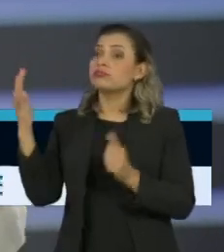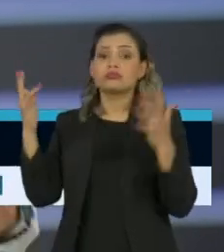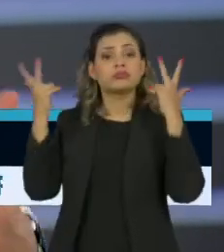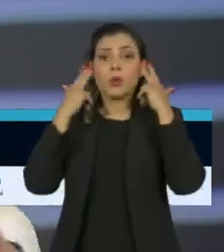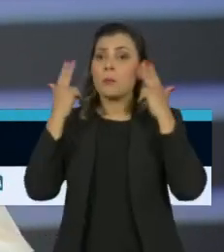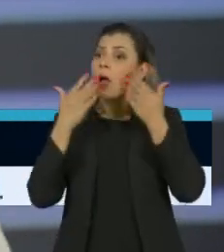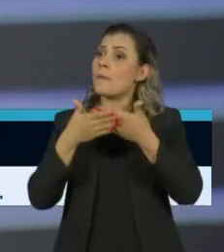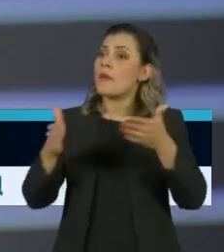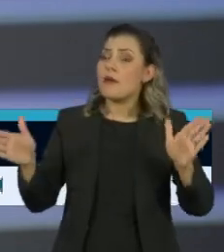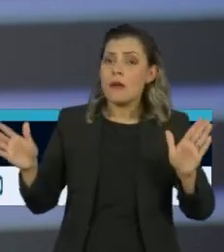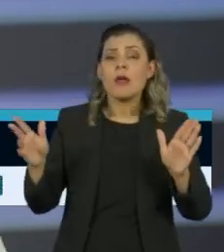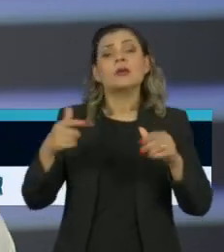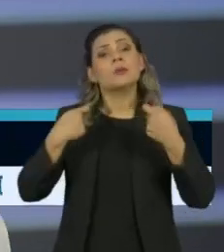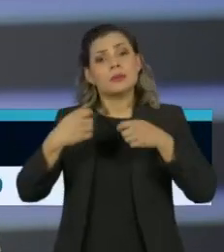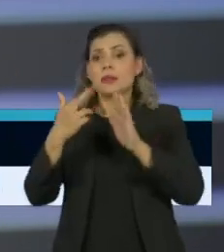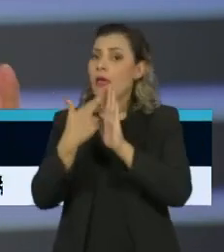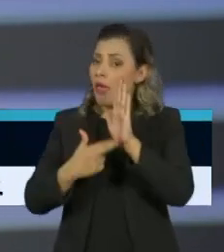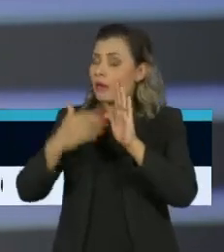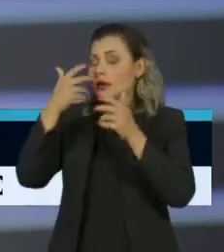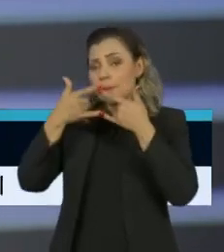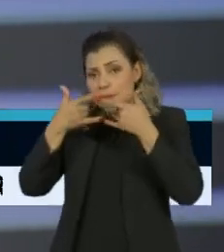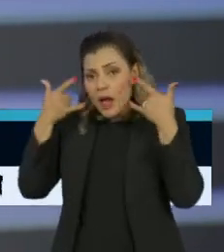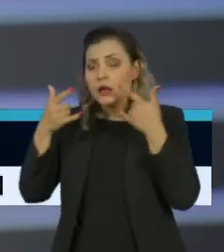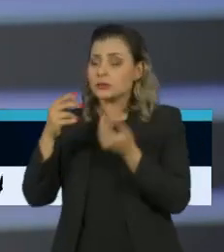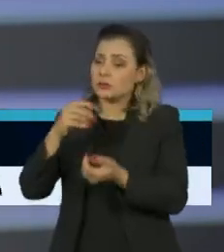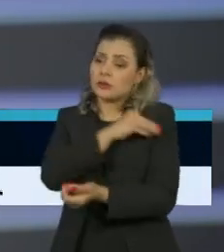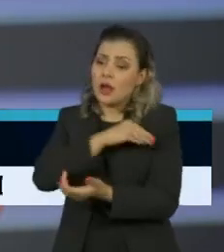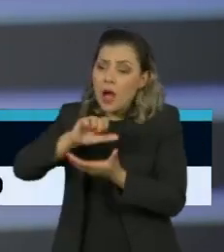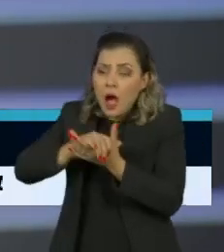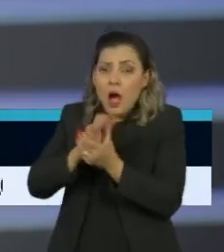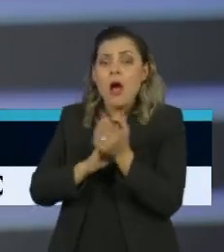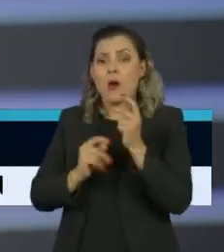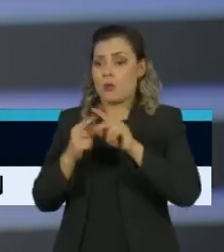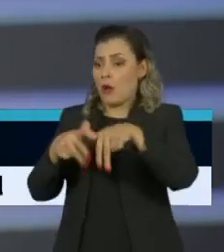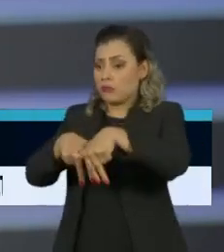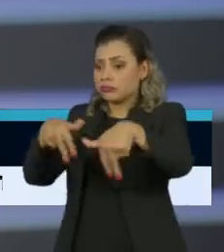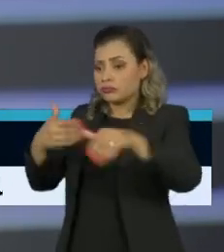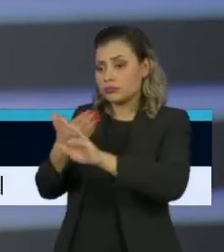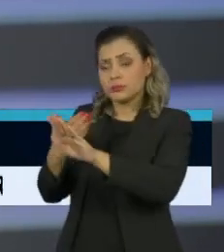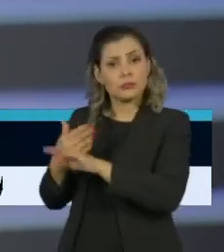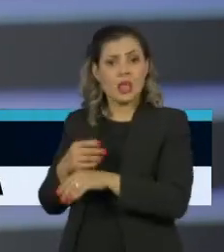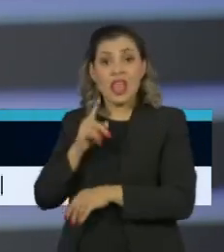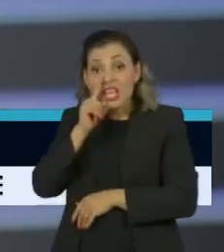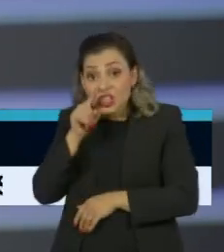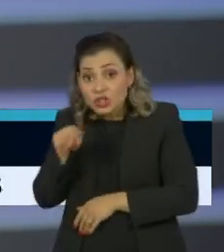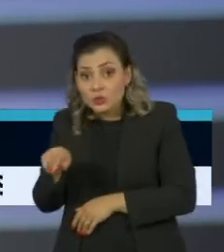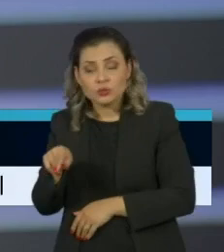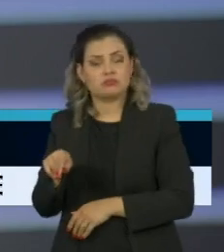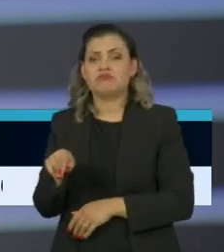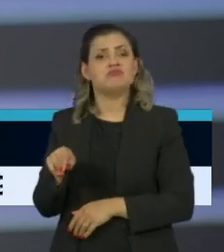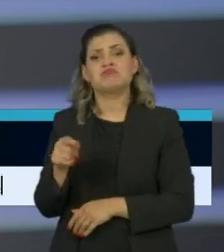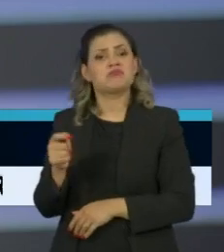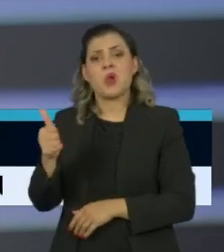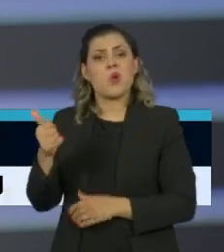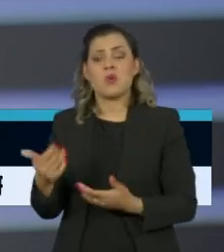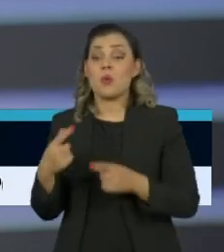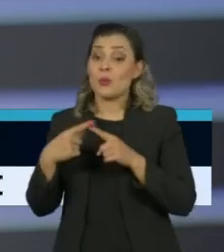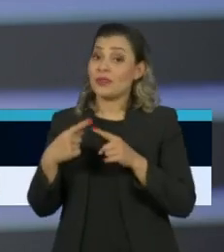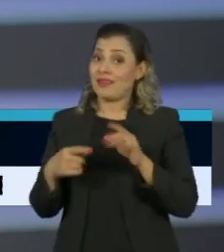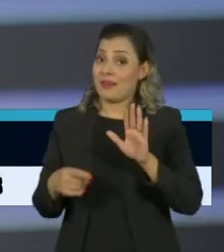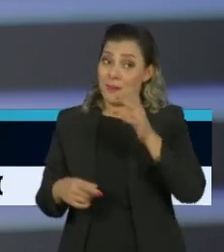eu mantendo o distanciamento usando o máscara não vejo o risco tão grande do que